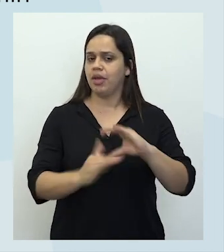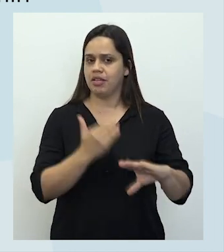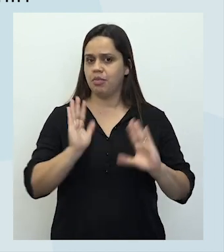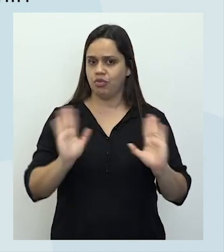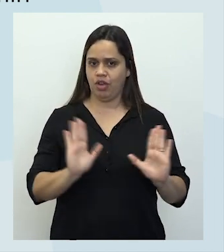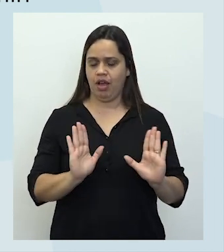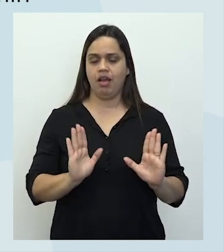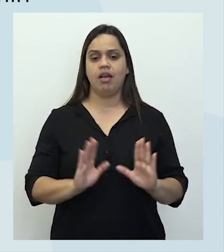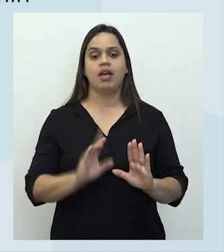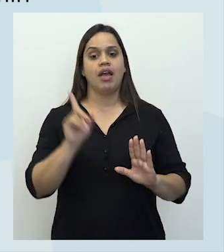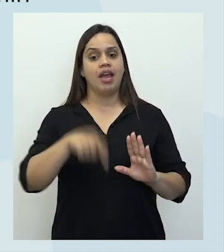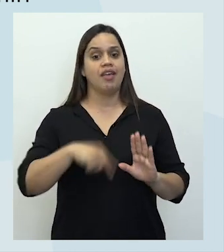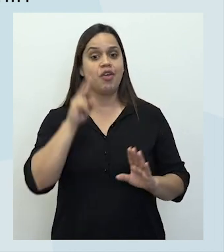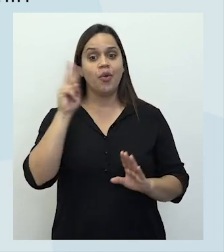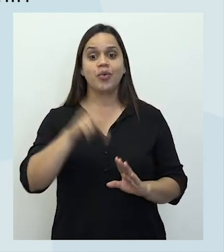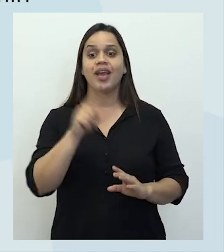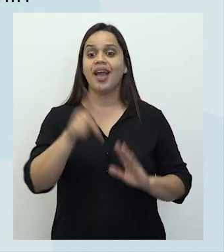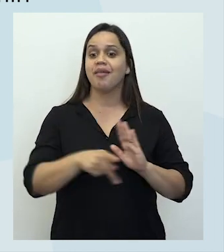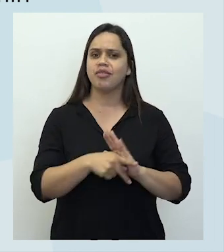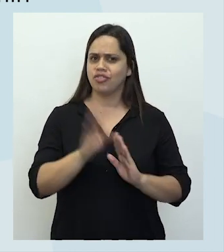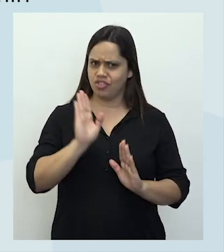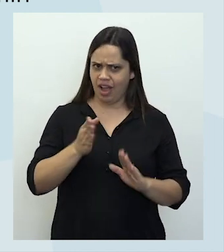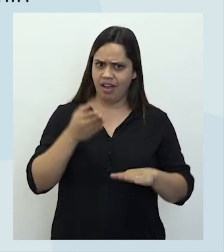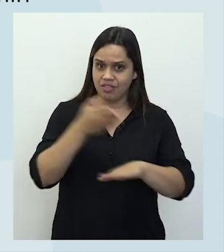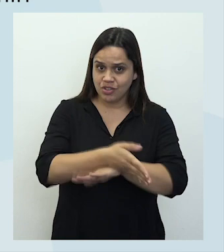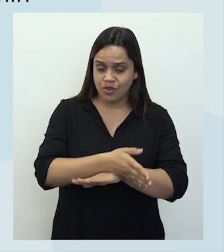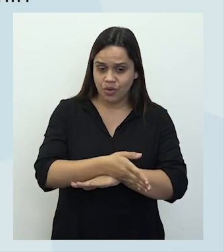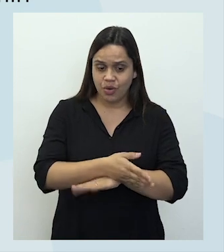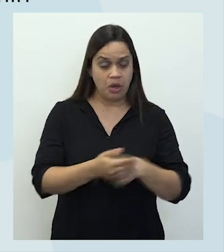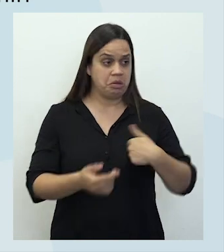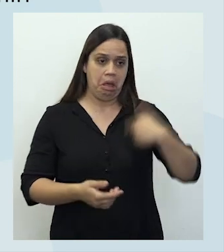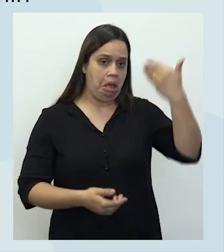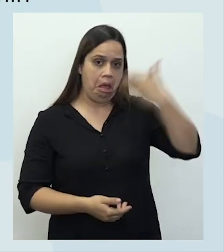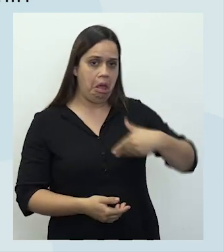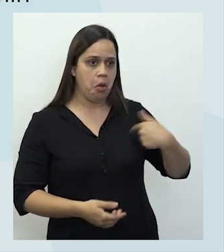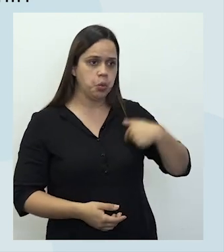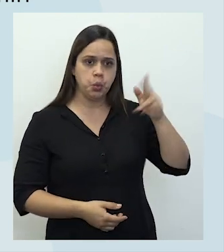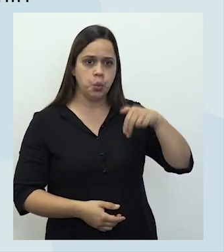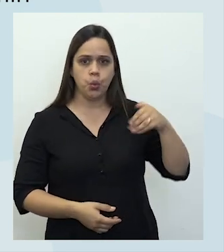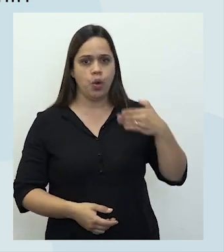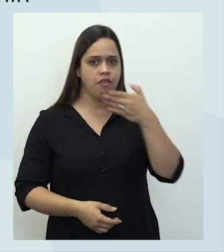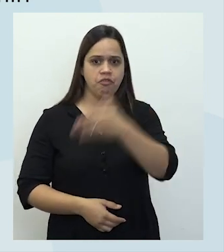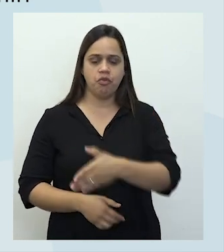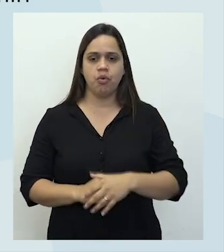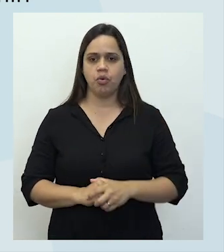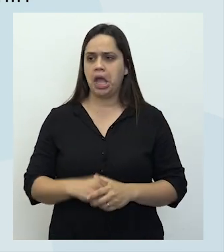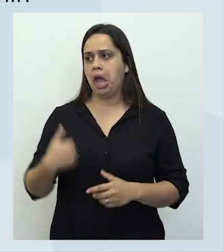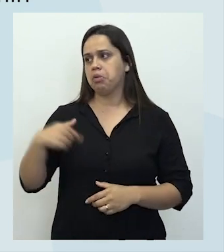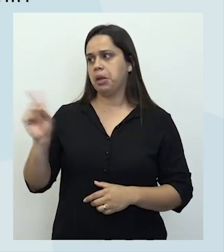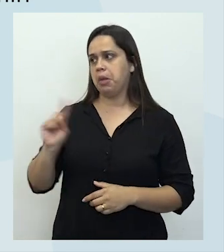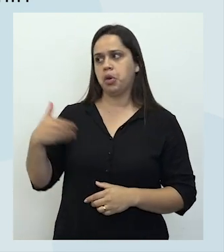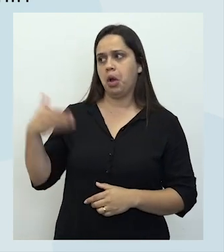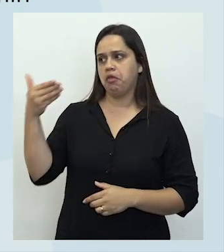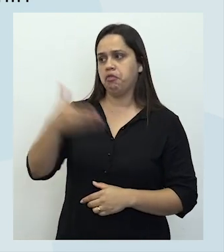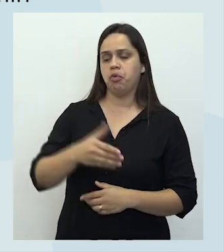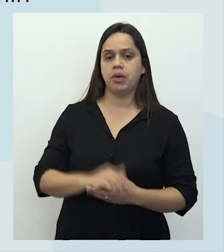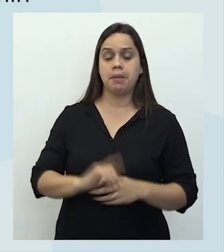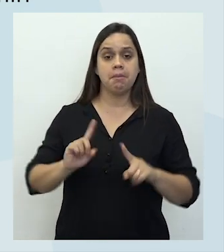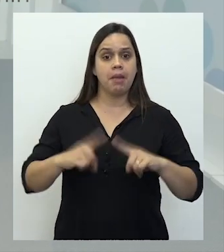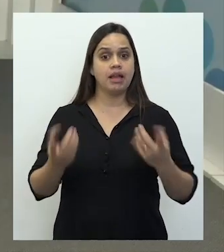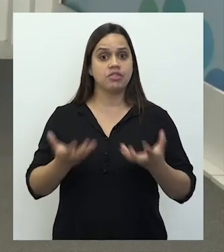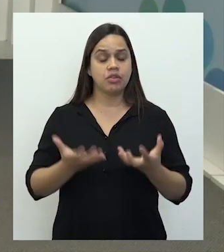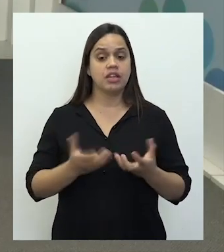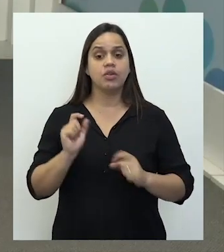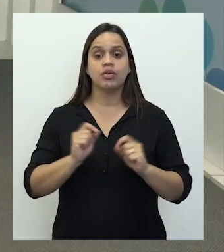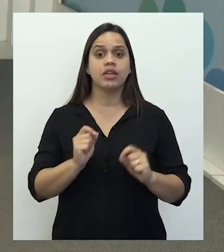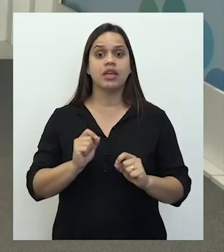o drive-in, né, o cine drive-in. Então, você já foi? Eu, na verdade, nunca fui, professor Mauro. Drive-in, eu nunca fui, mas eu queria colocar